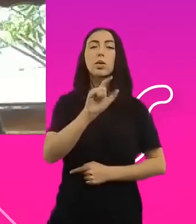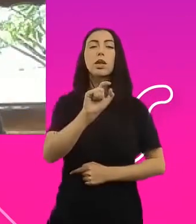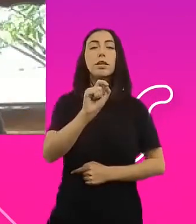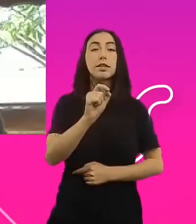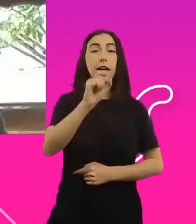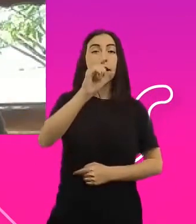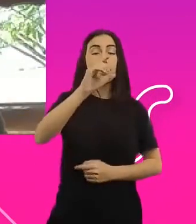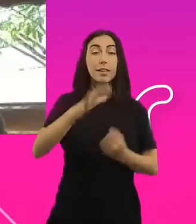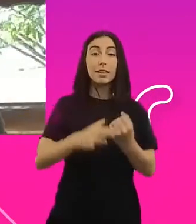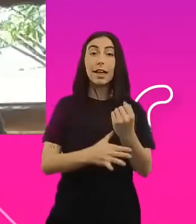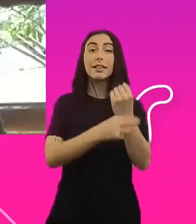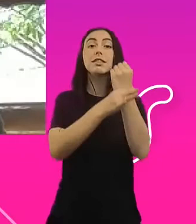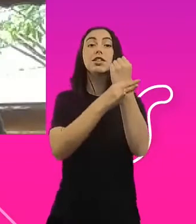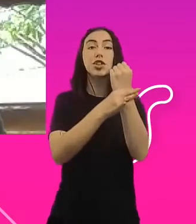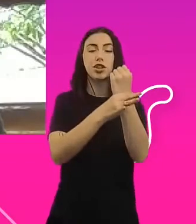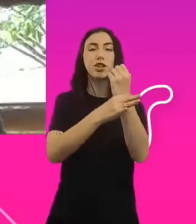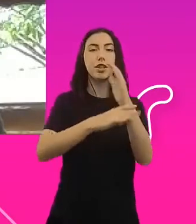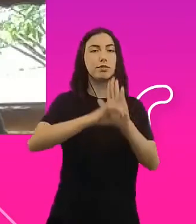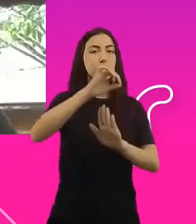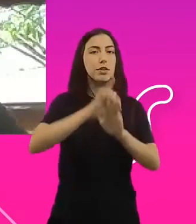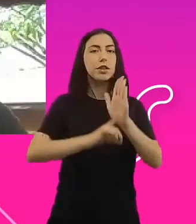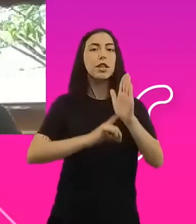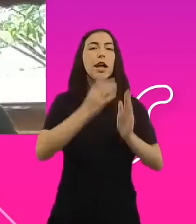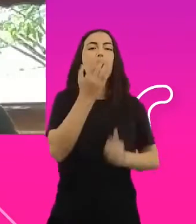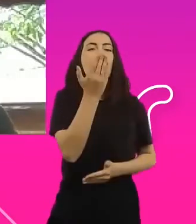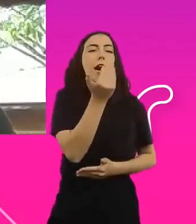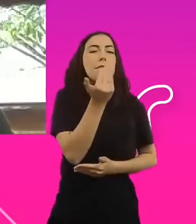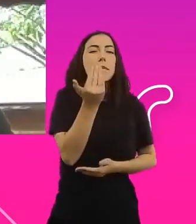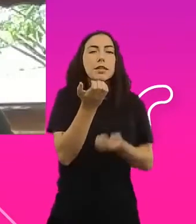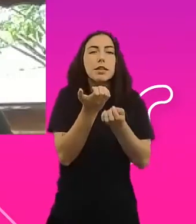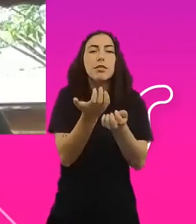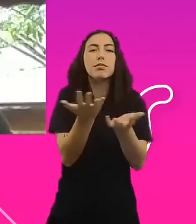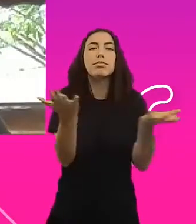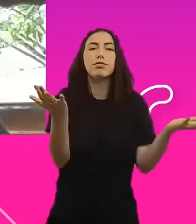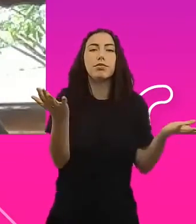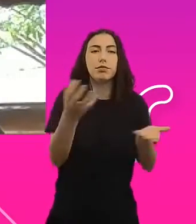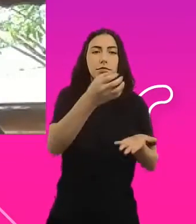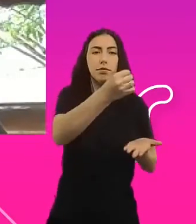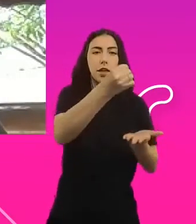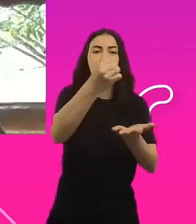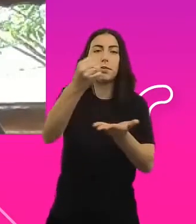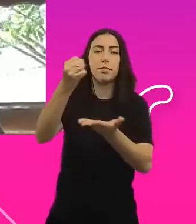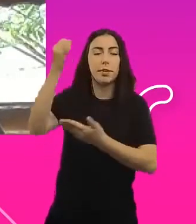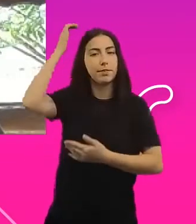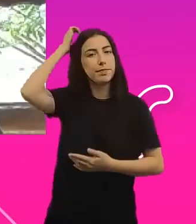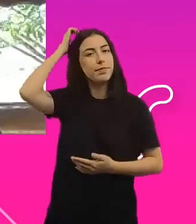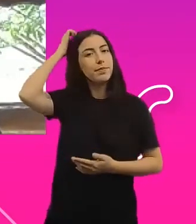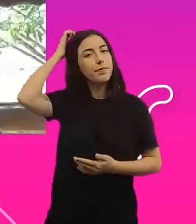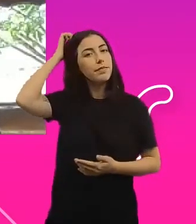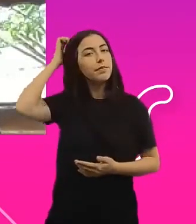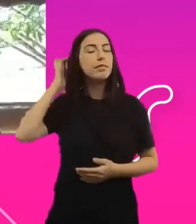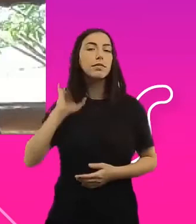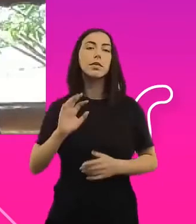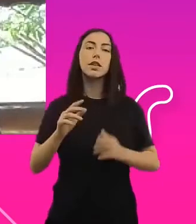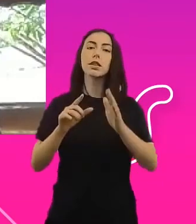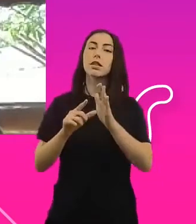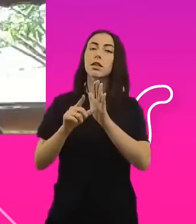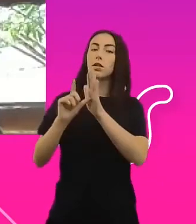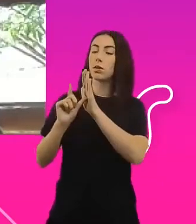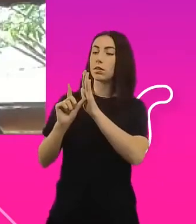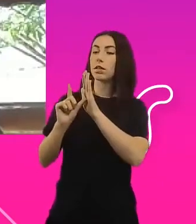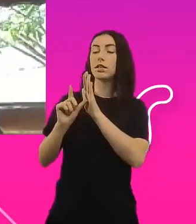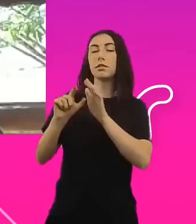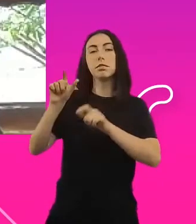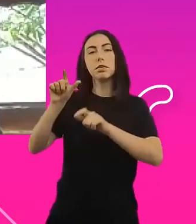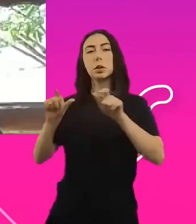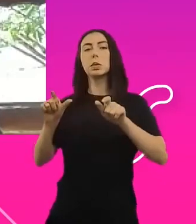naquele momento, era o que todo mundo estava fazendo, né, a gente estava, né, as pessoas mobilizadas, né, a gente está vendo, né, até como a Natália